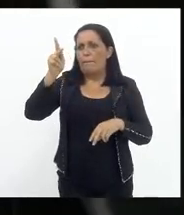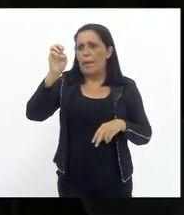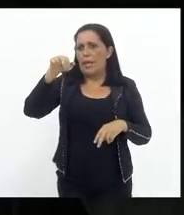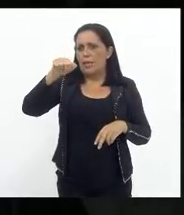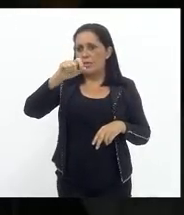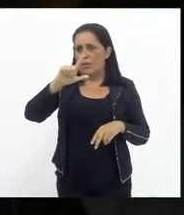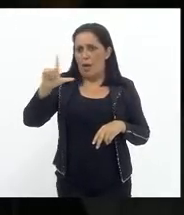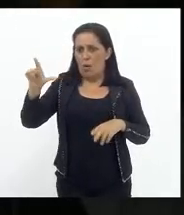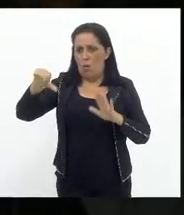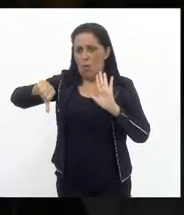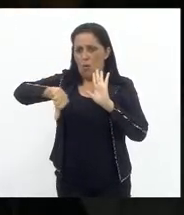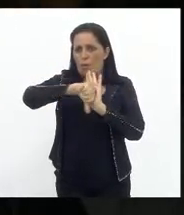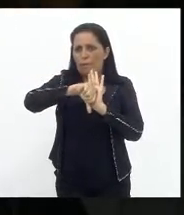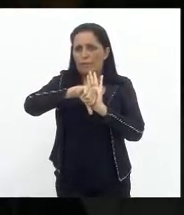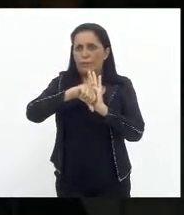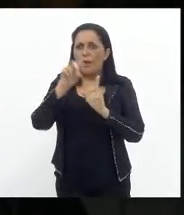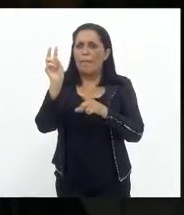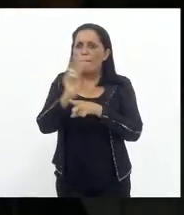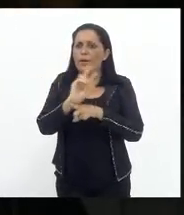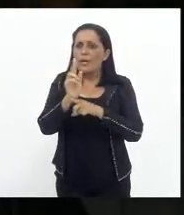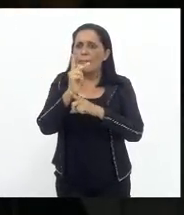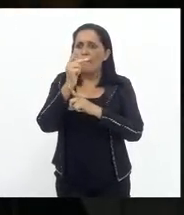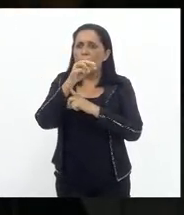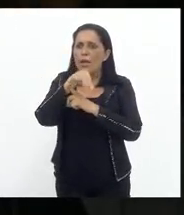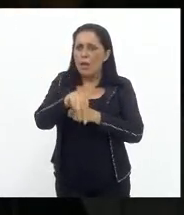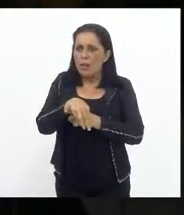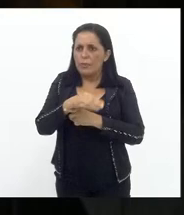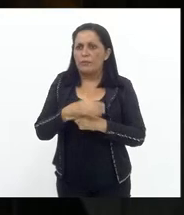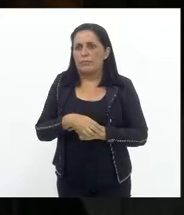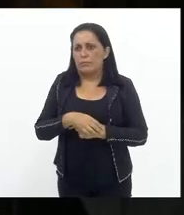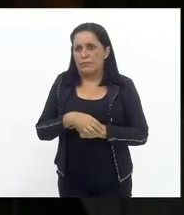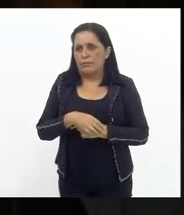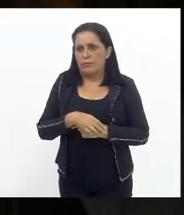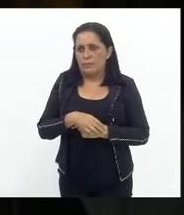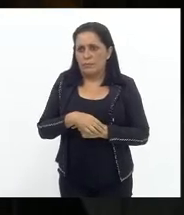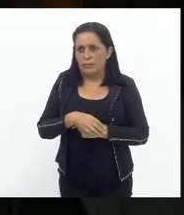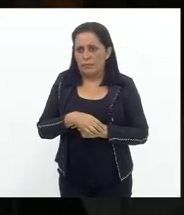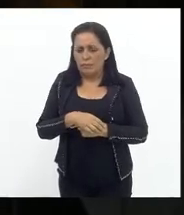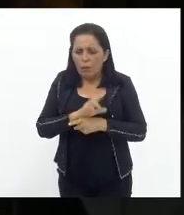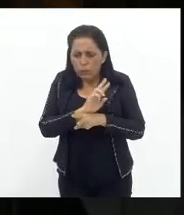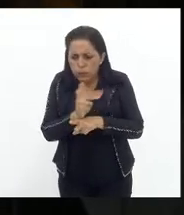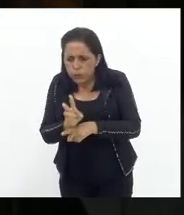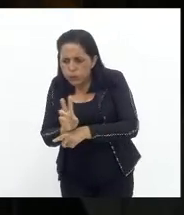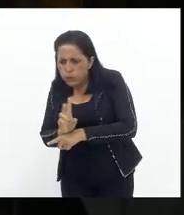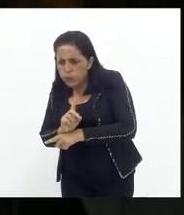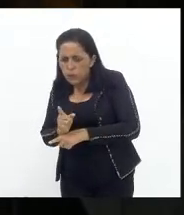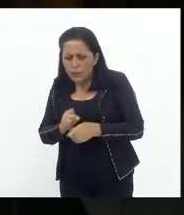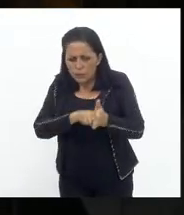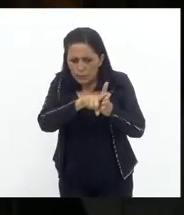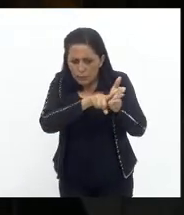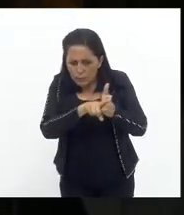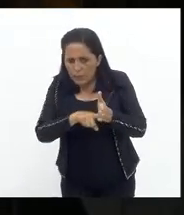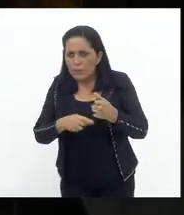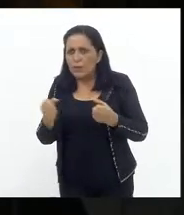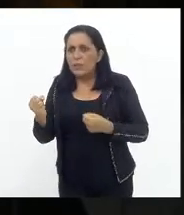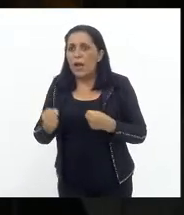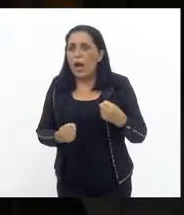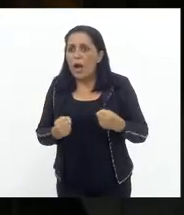Blitz da PM para inspeção veicular é